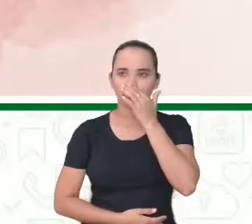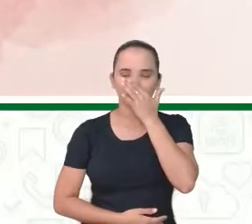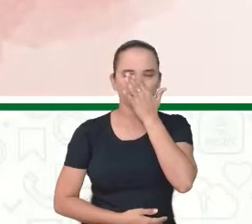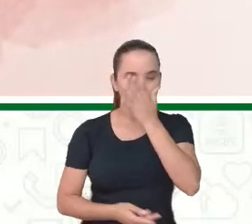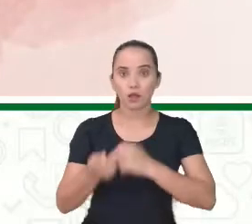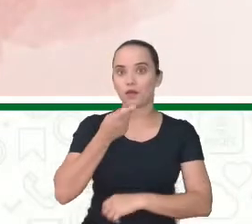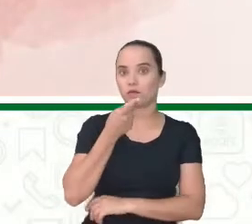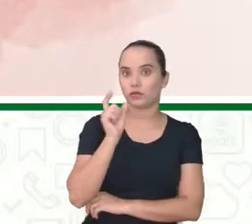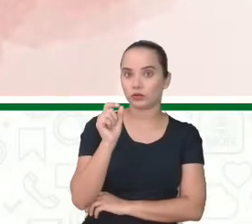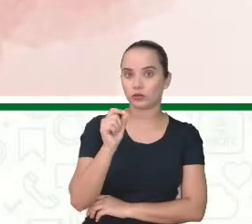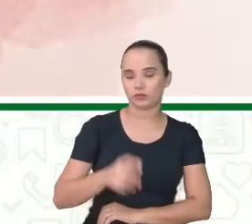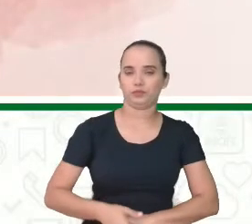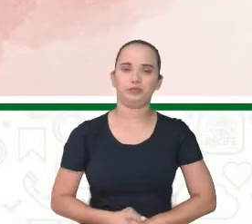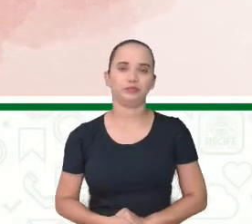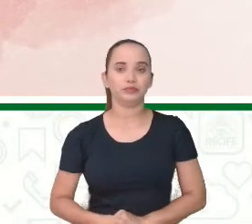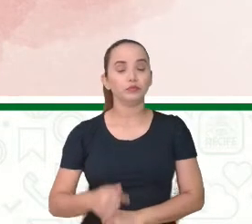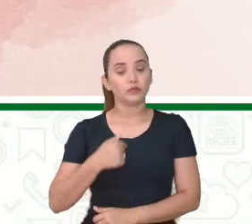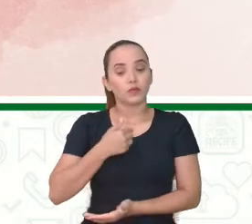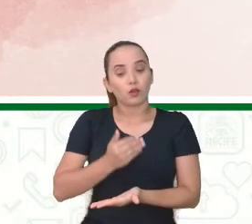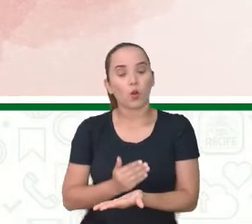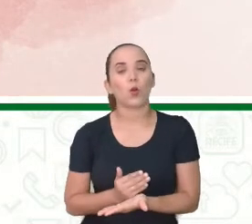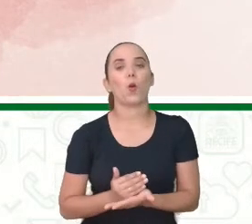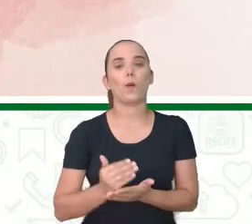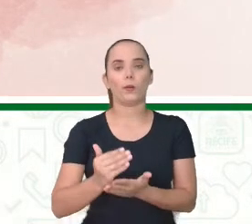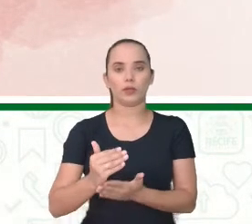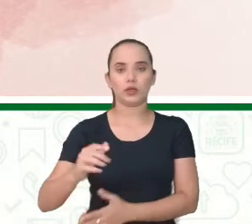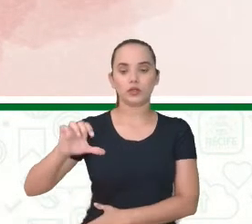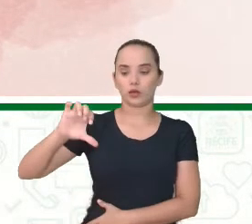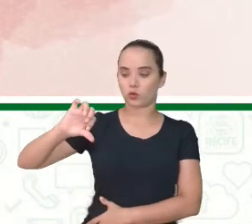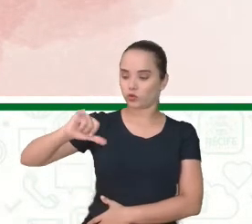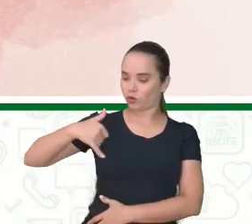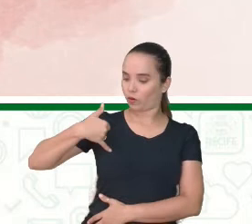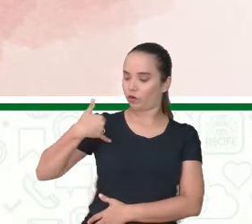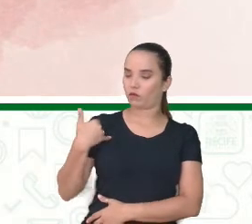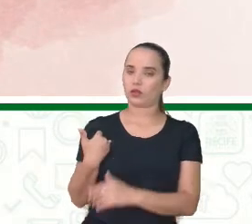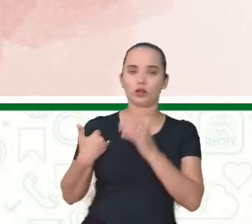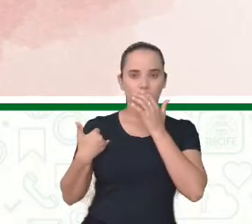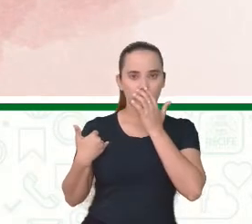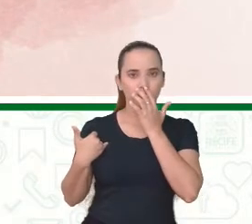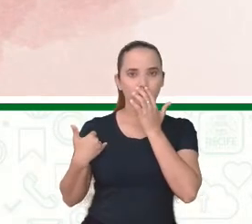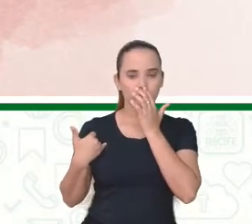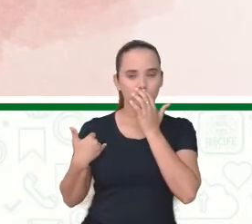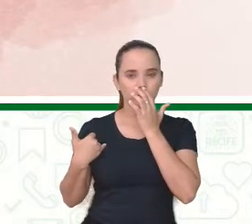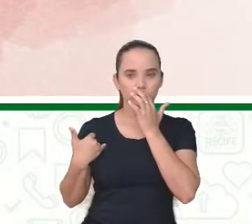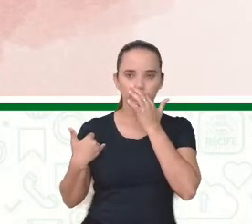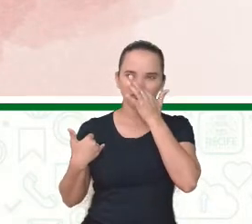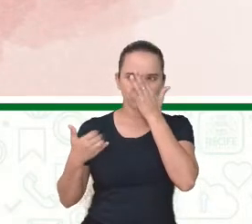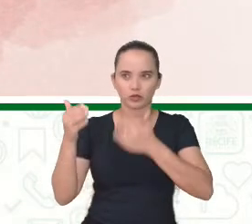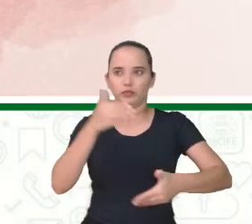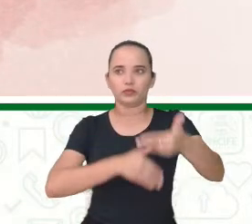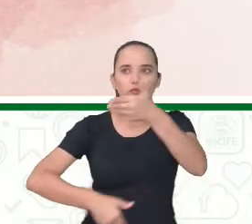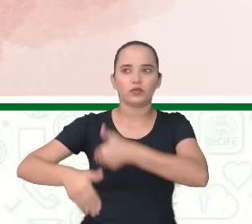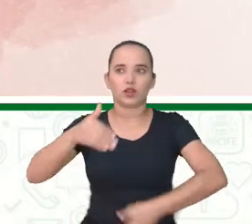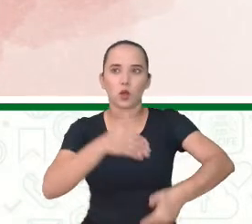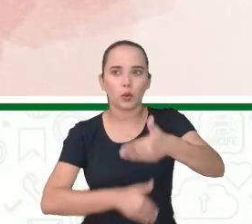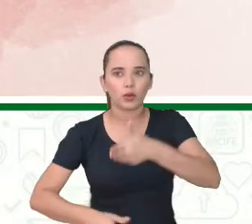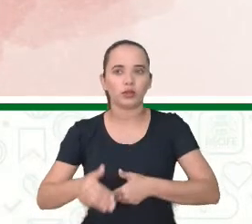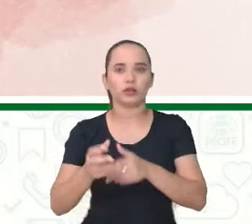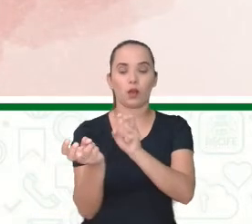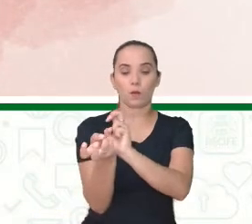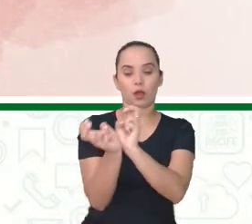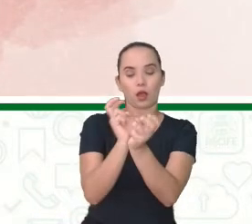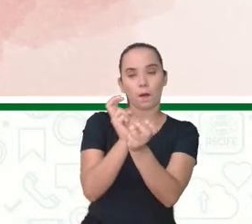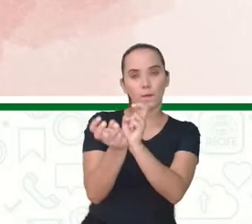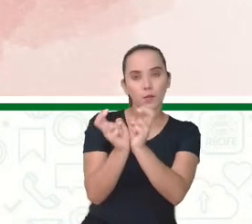Ele diz: eu comecei aos 9 anos de idade, indo frequentar uma capoeira